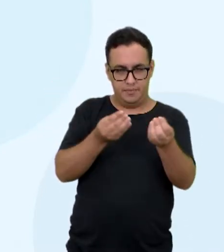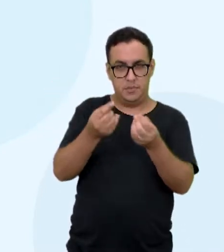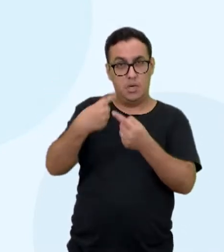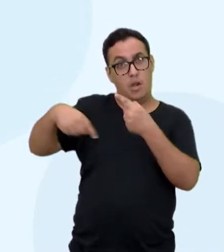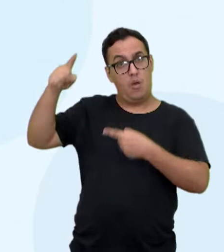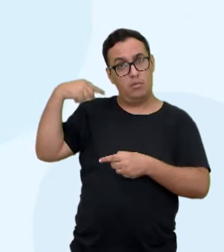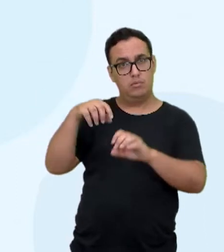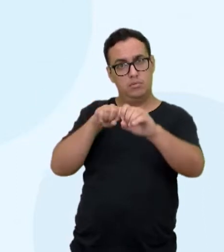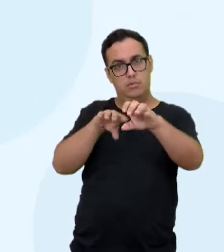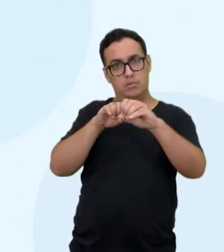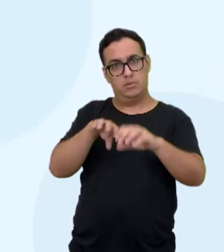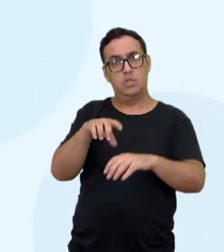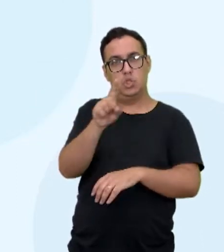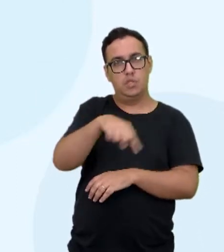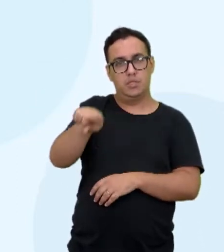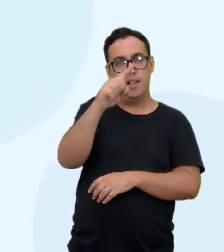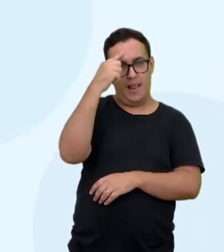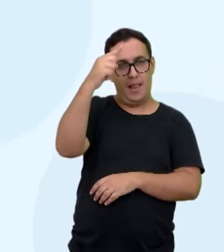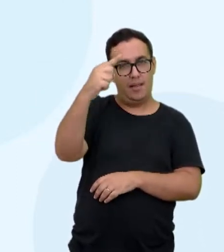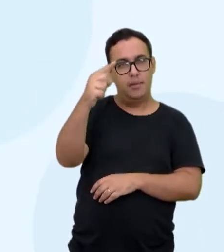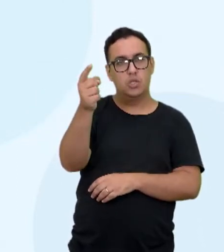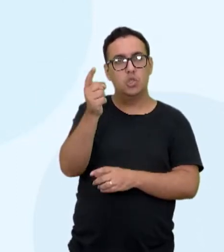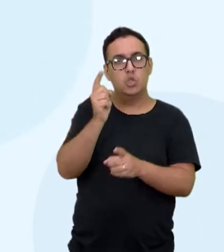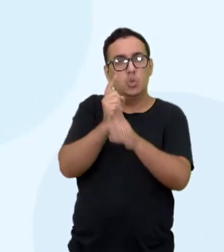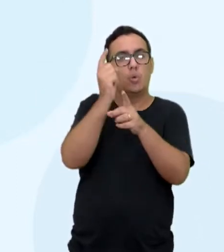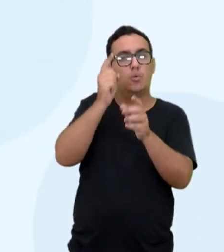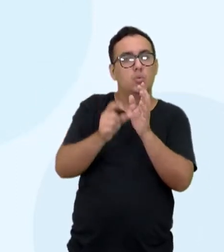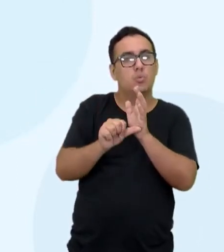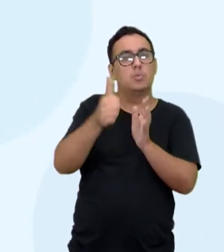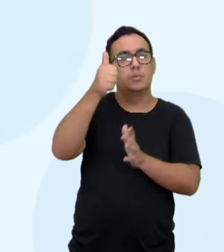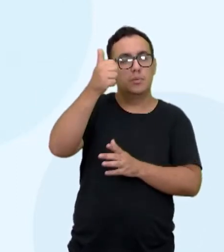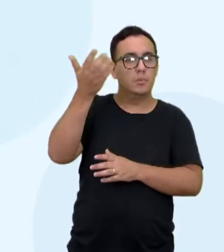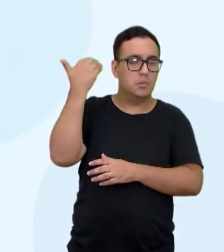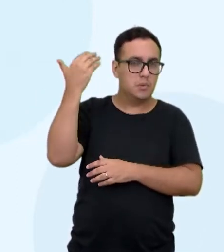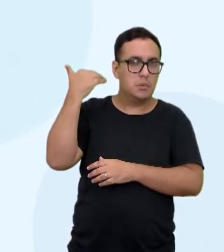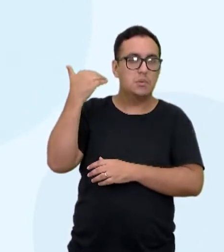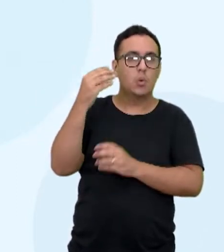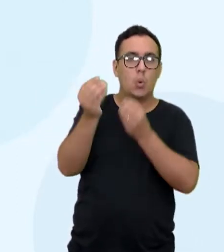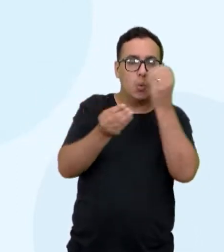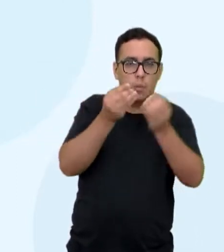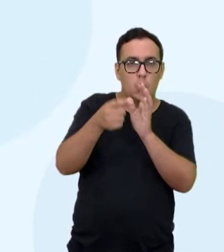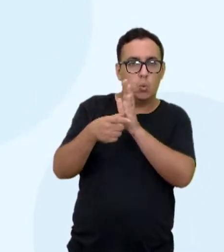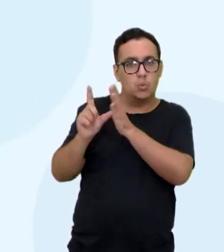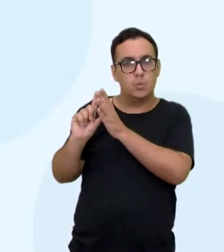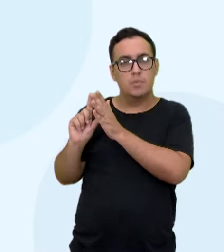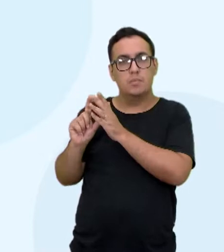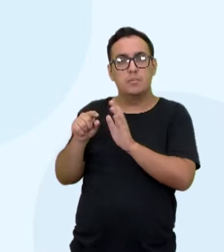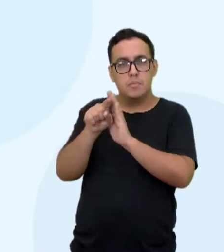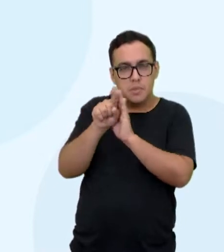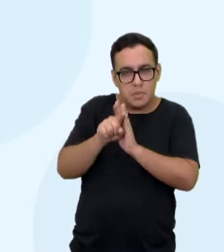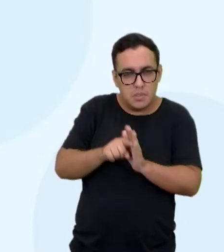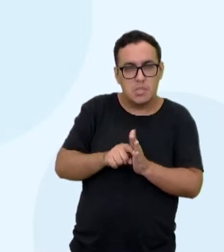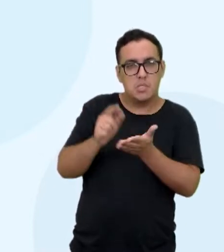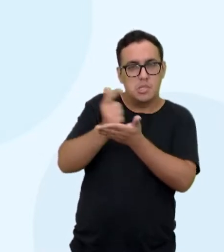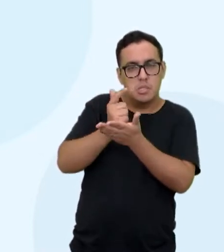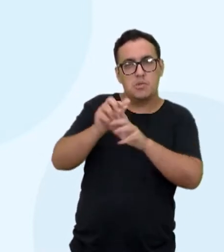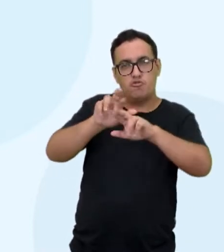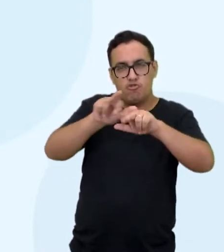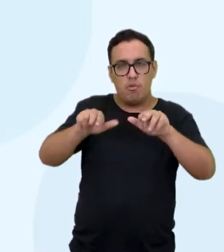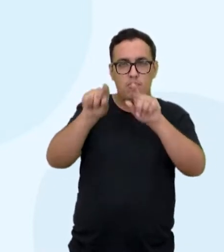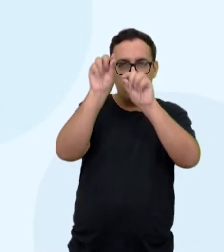vocês devem estar lembrados, no nosso último encontro, a gente falou um pouquinho sobre como fazer uma pesquisa bibliográfica, não